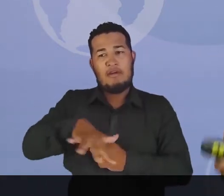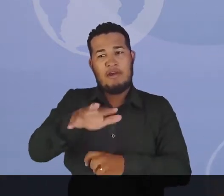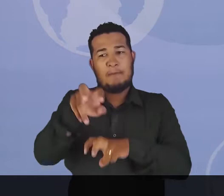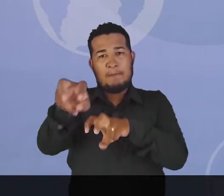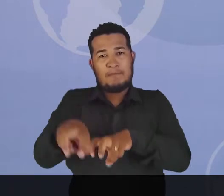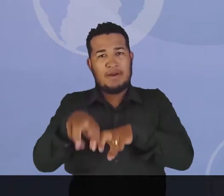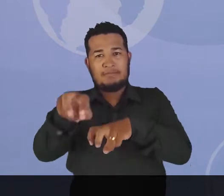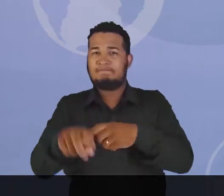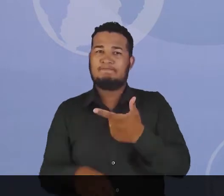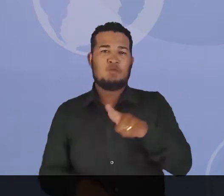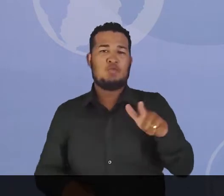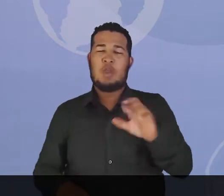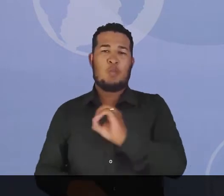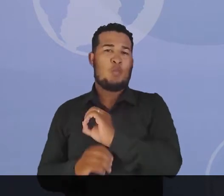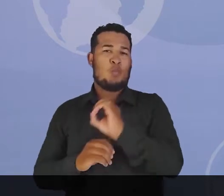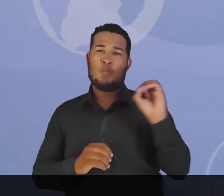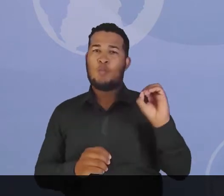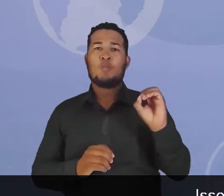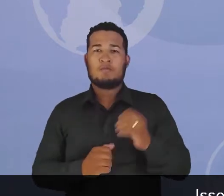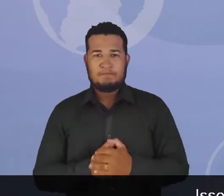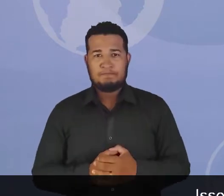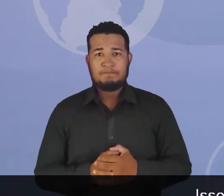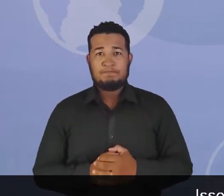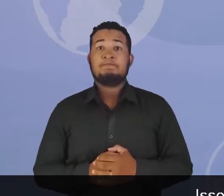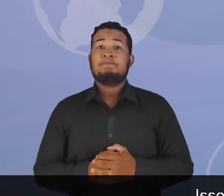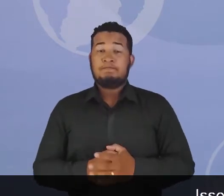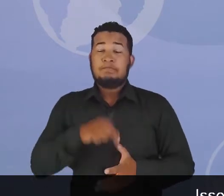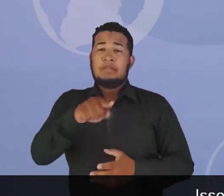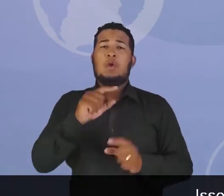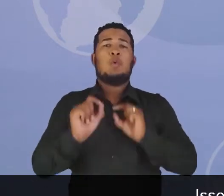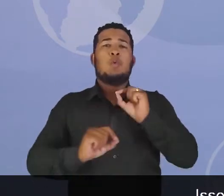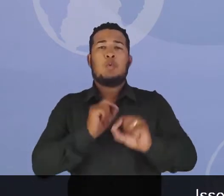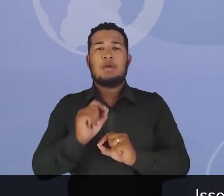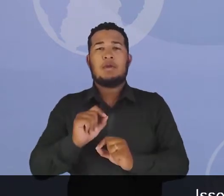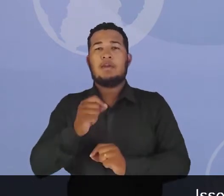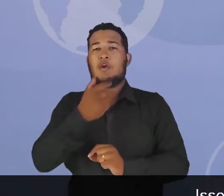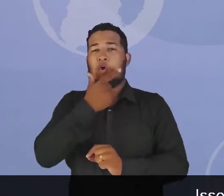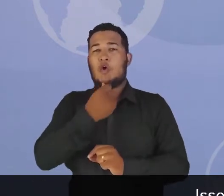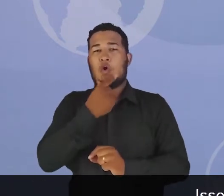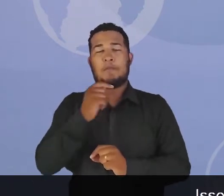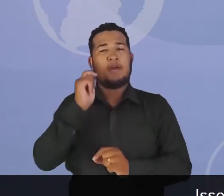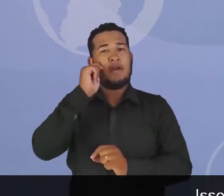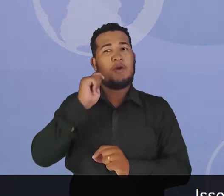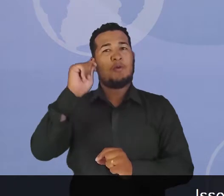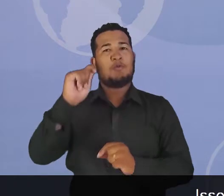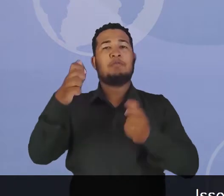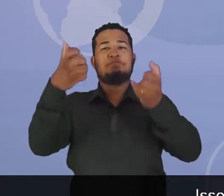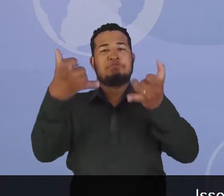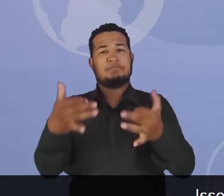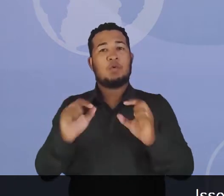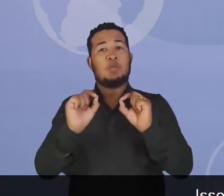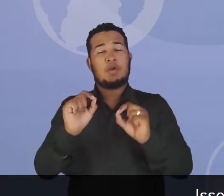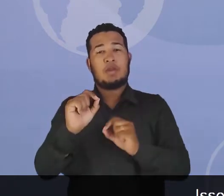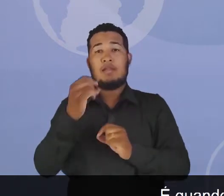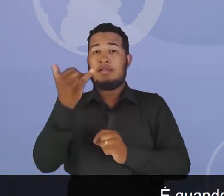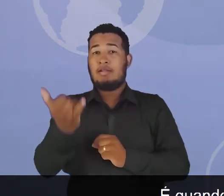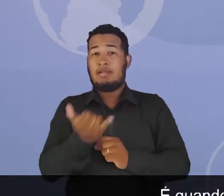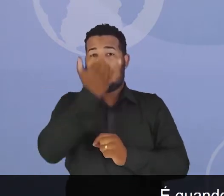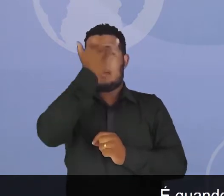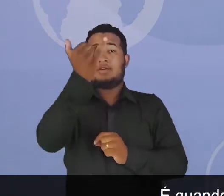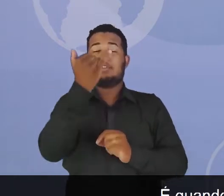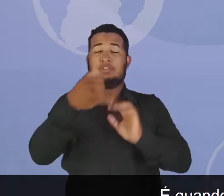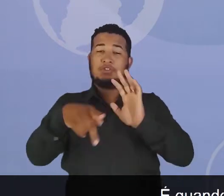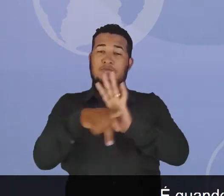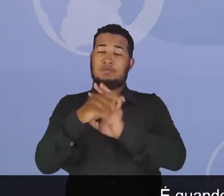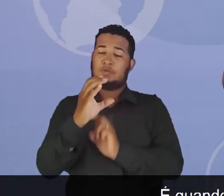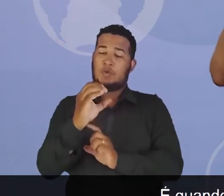acordo com esse nosso exemplo. Isso é o que o Garrett Hardin chama de tragédia dos comuns. É quando